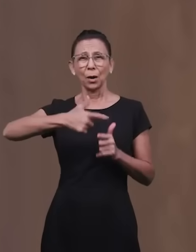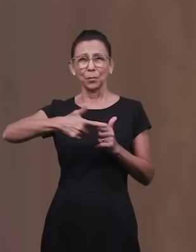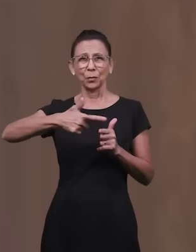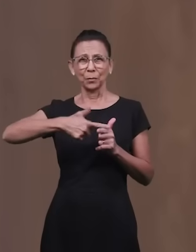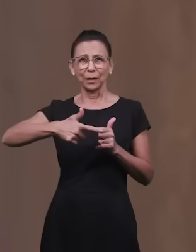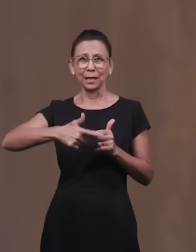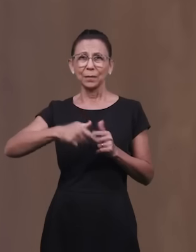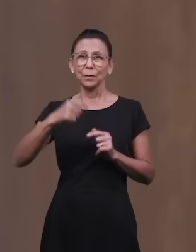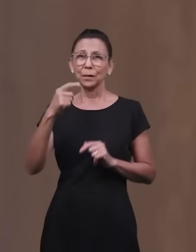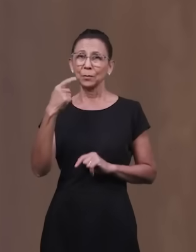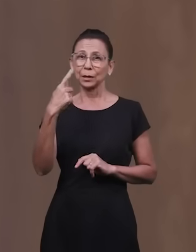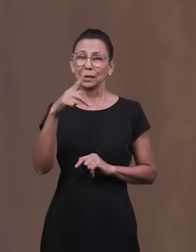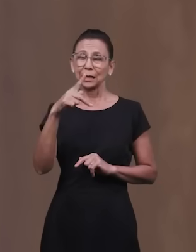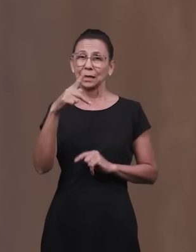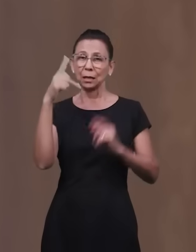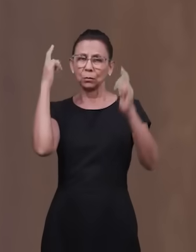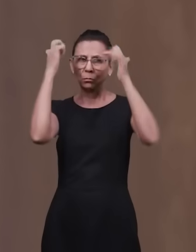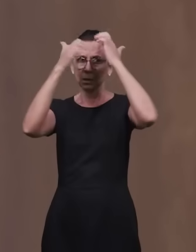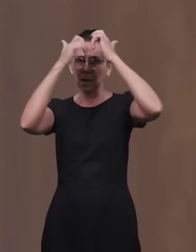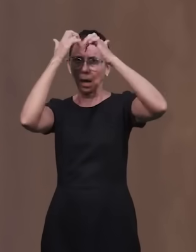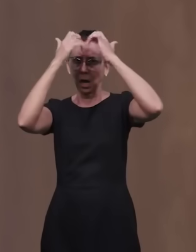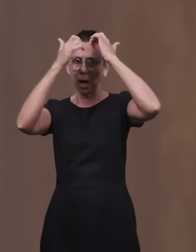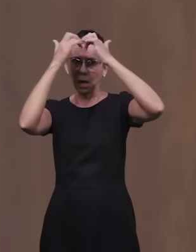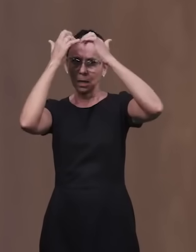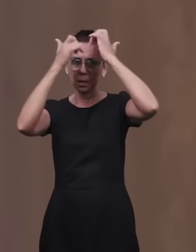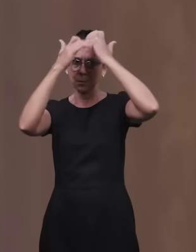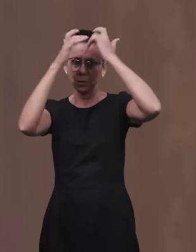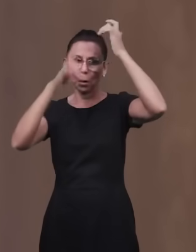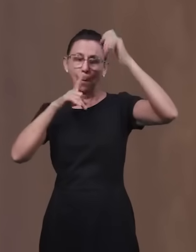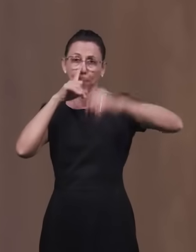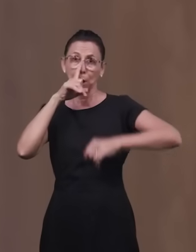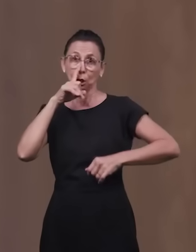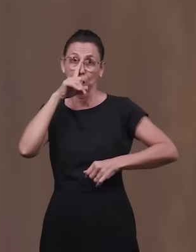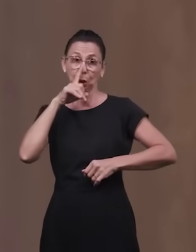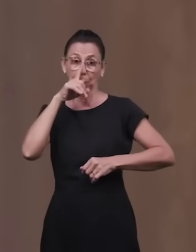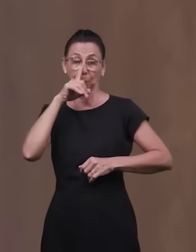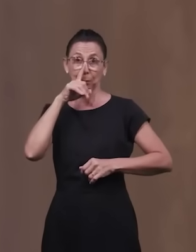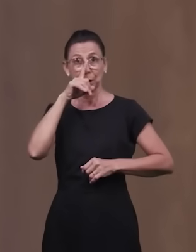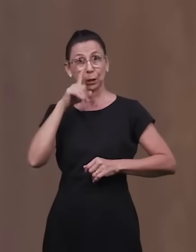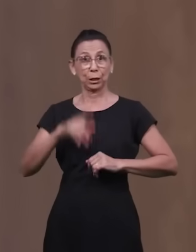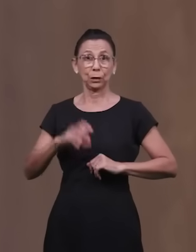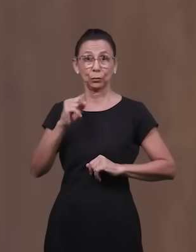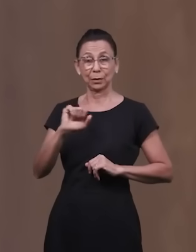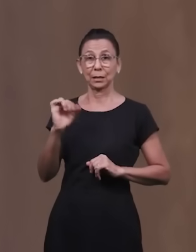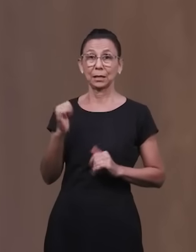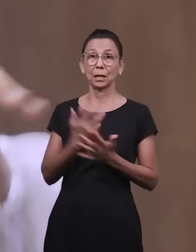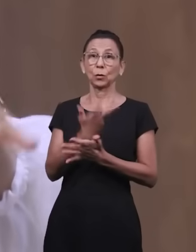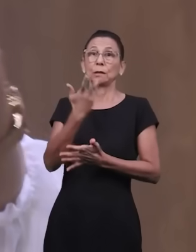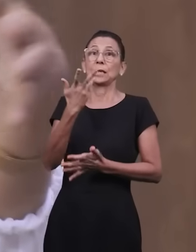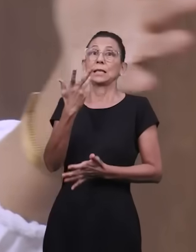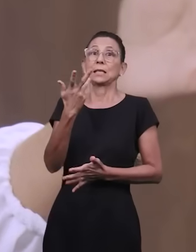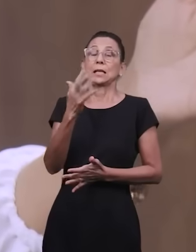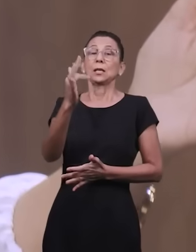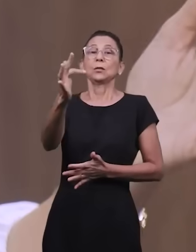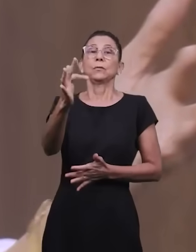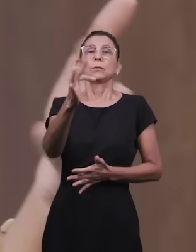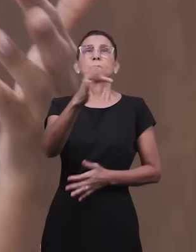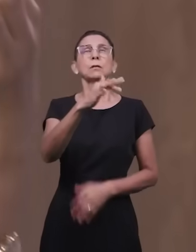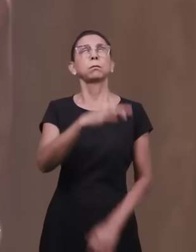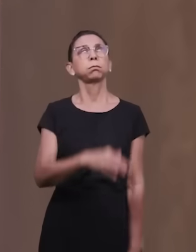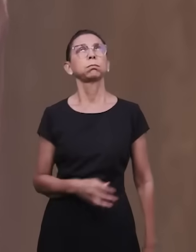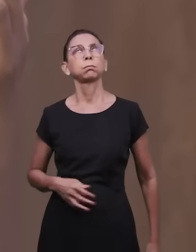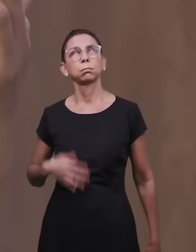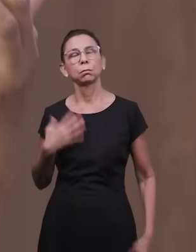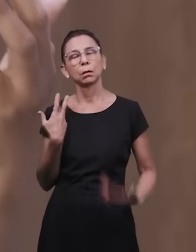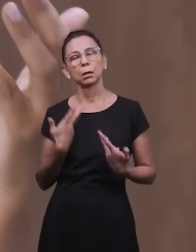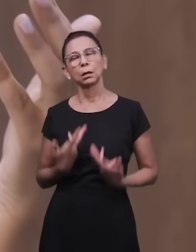seu cérebro, você está vivenciando um perigo. E aí ele já te desgasta para esse enfrentamento, e aí, se acontecer o pior, já